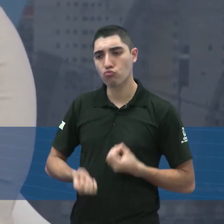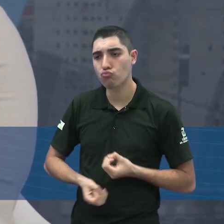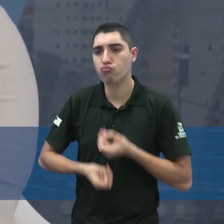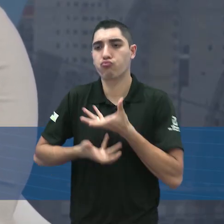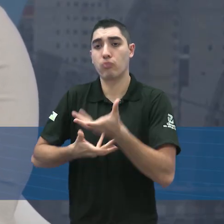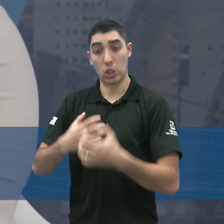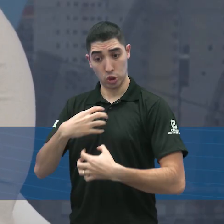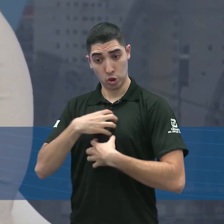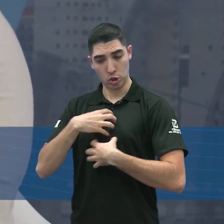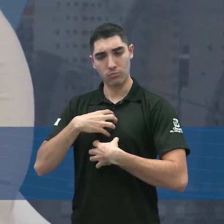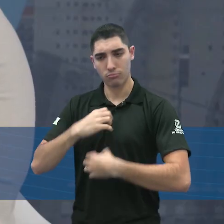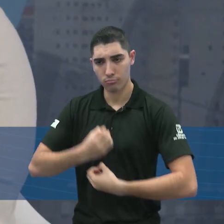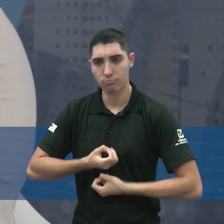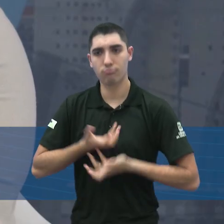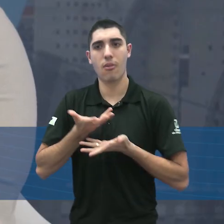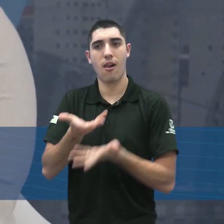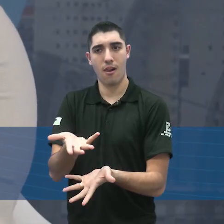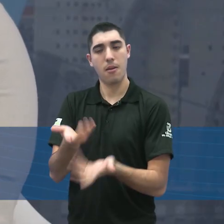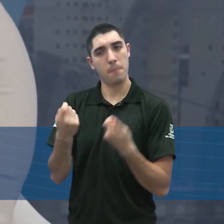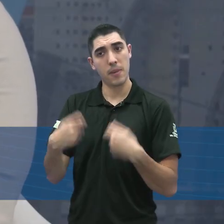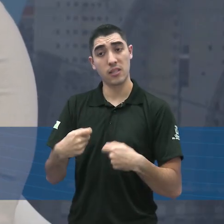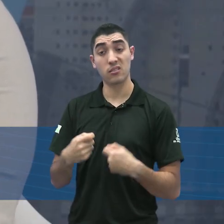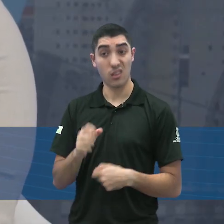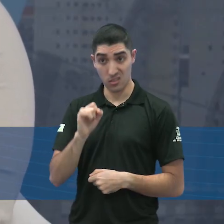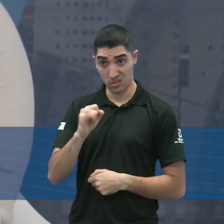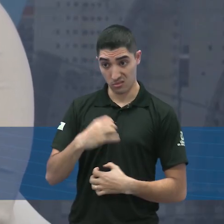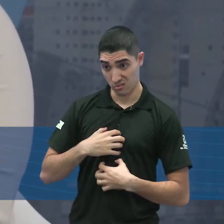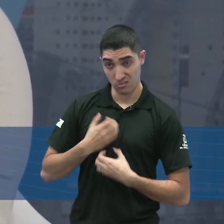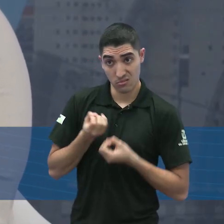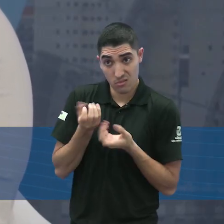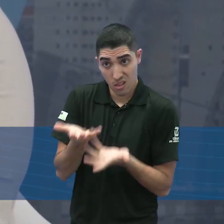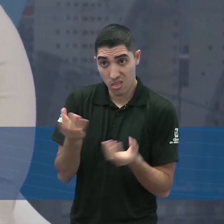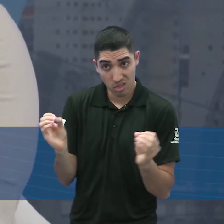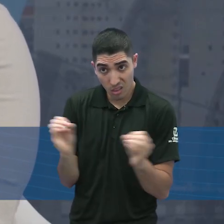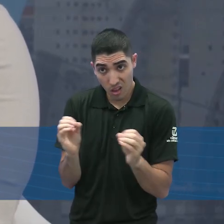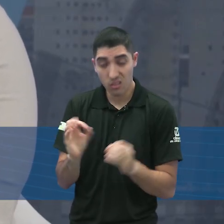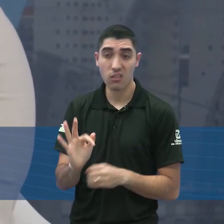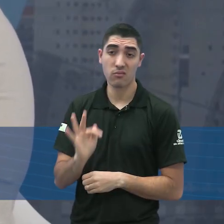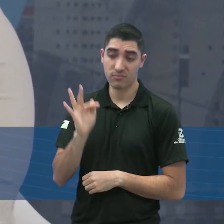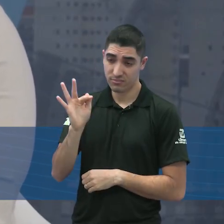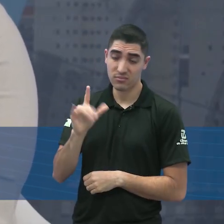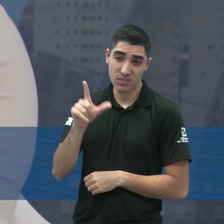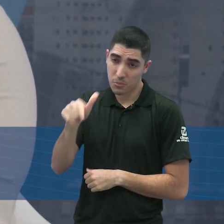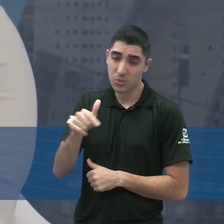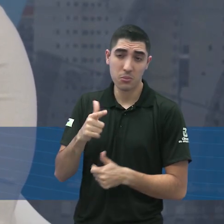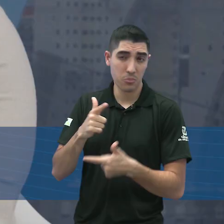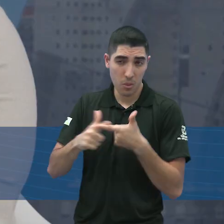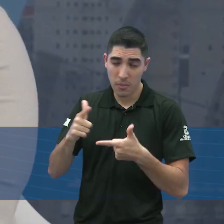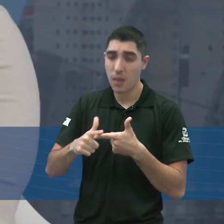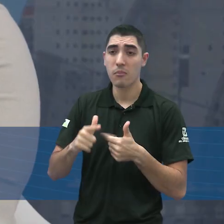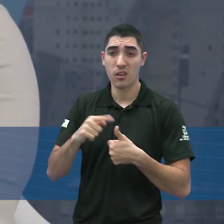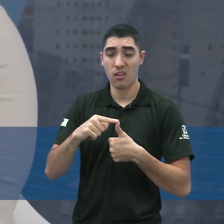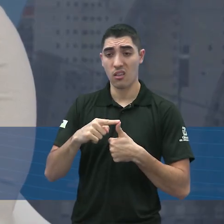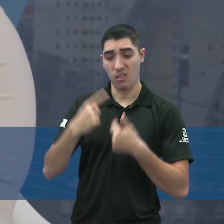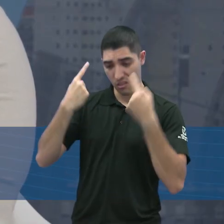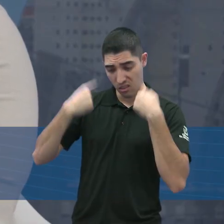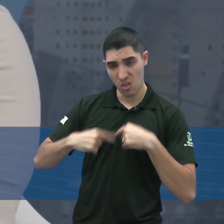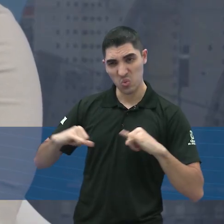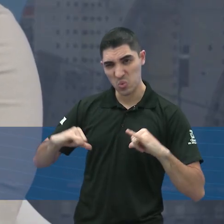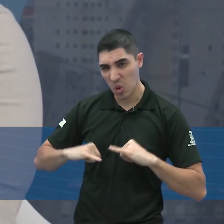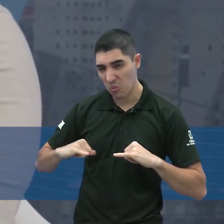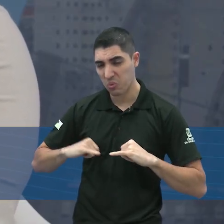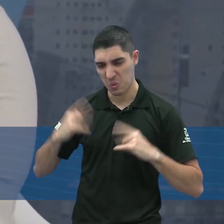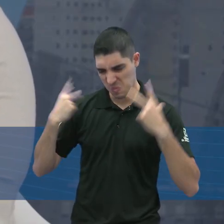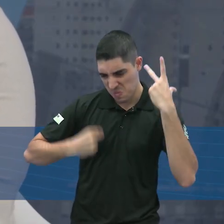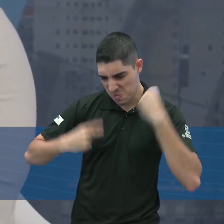a coragem de colocar para fora os seus sentimentos. Senão, né, a gente vê que o reflexo disso é extremamente negativo. É violência